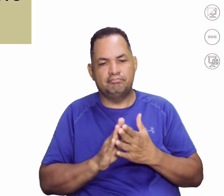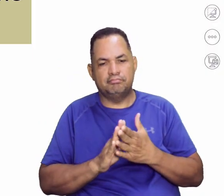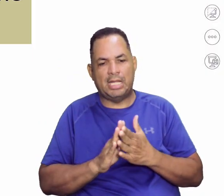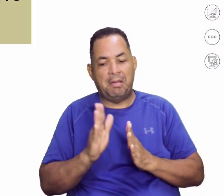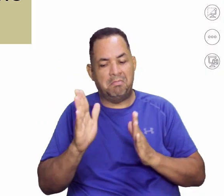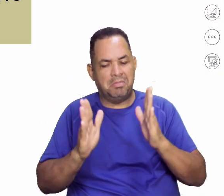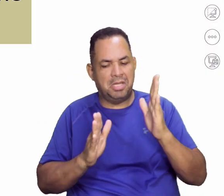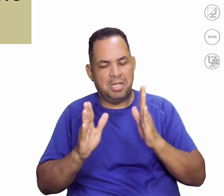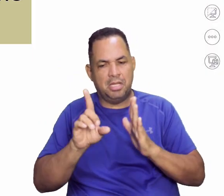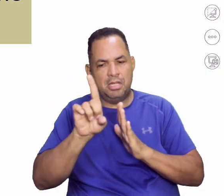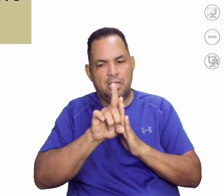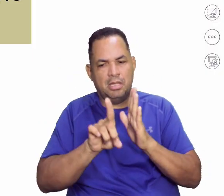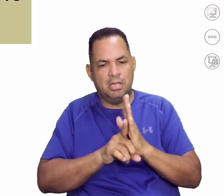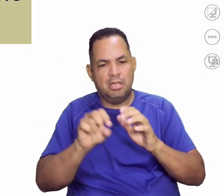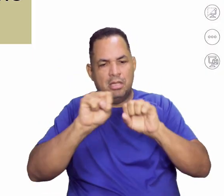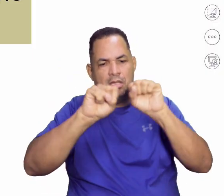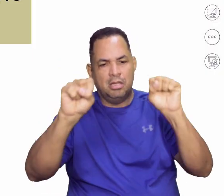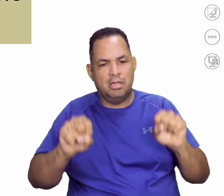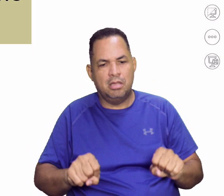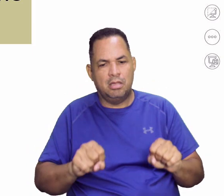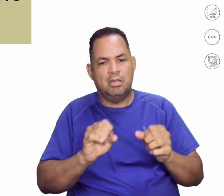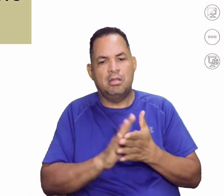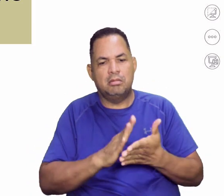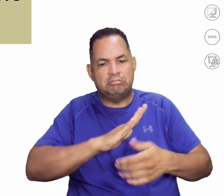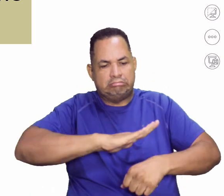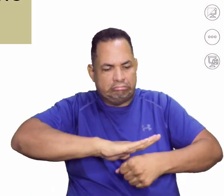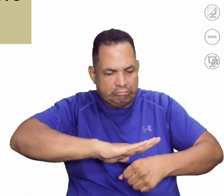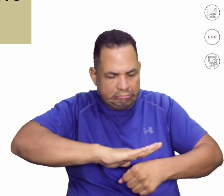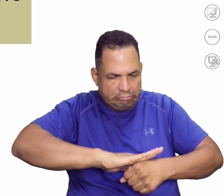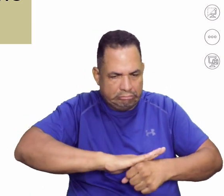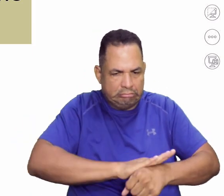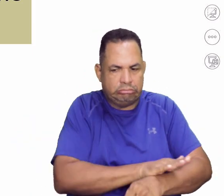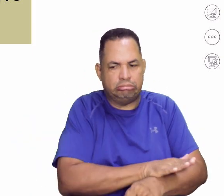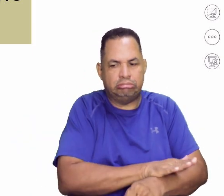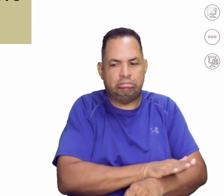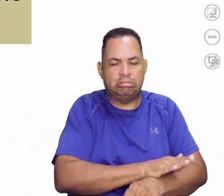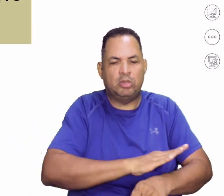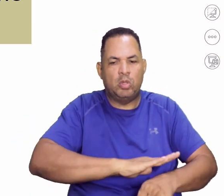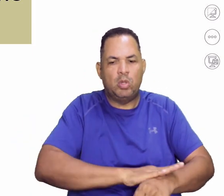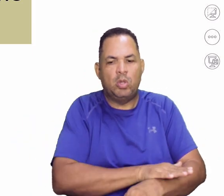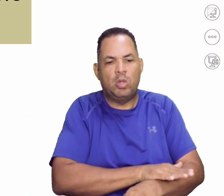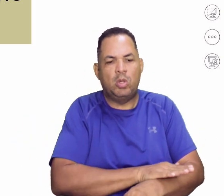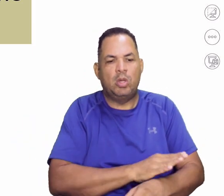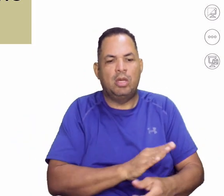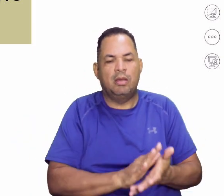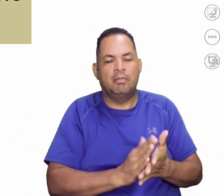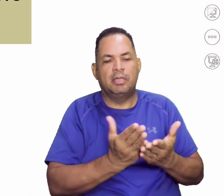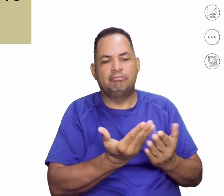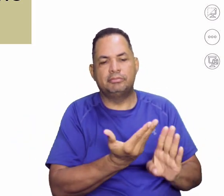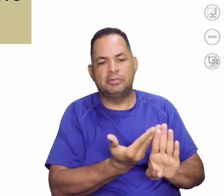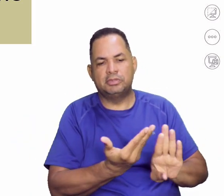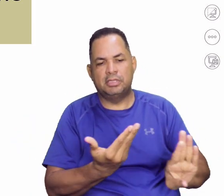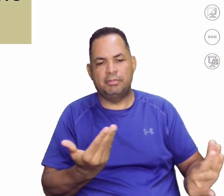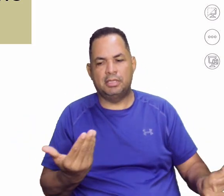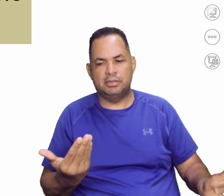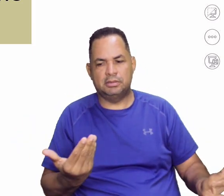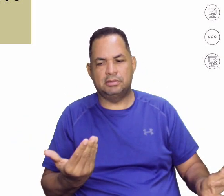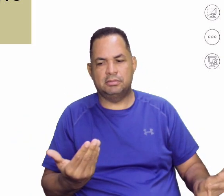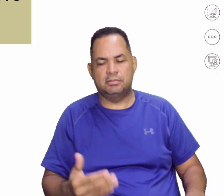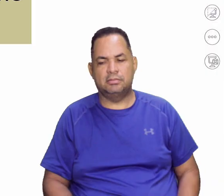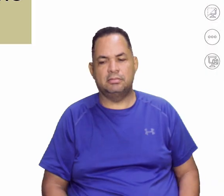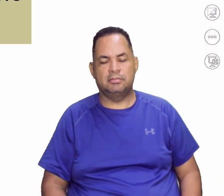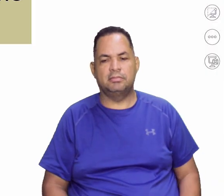por décadas um sistema de segregação racial conhecido como apartheid.